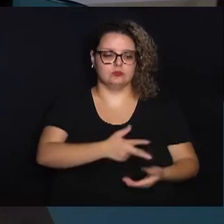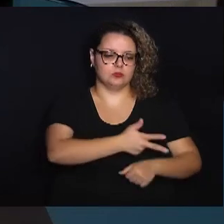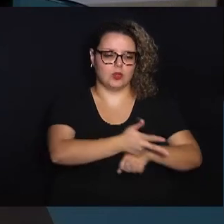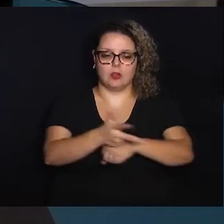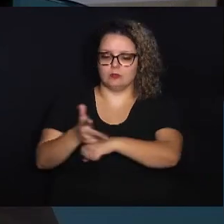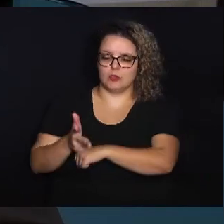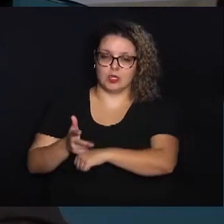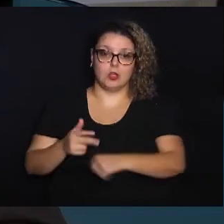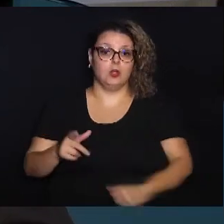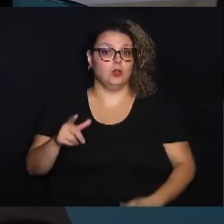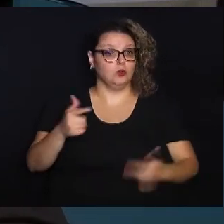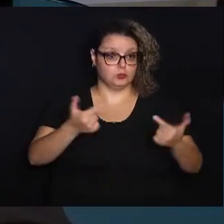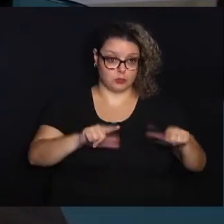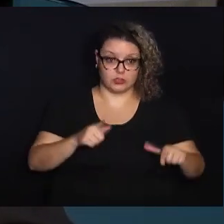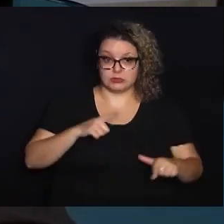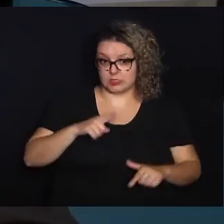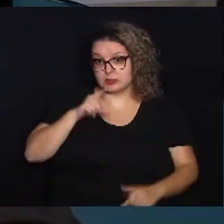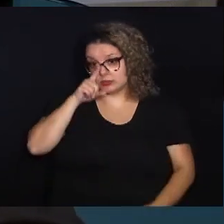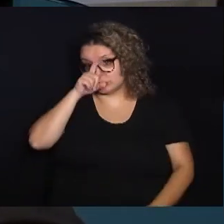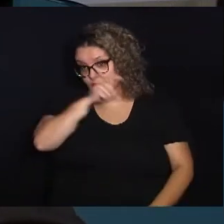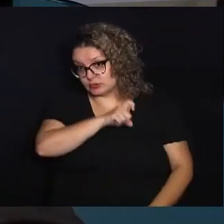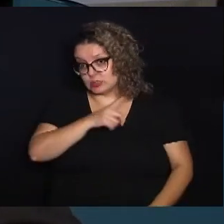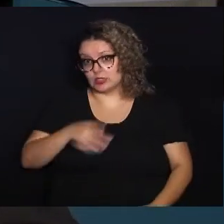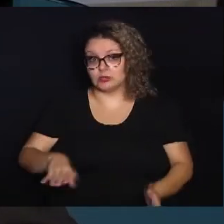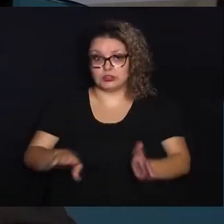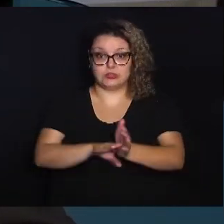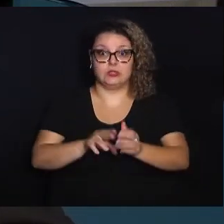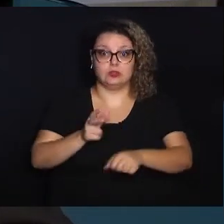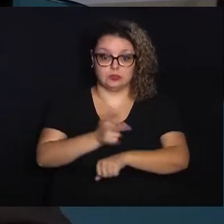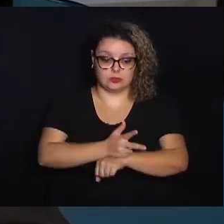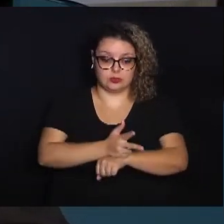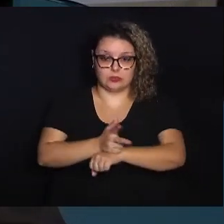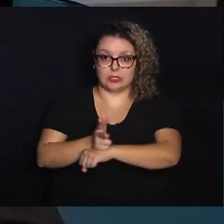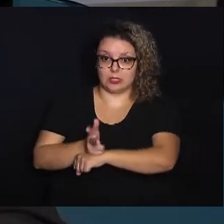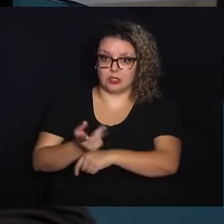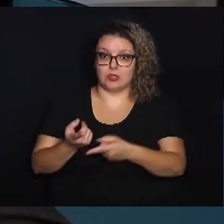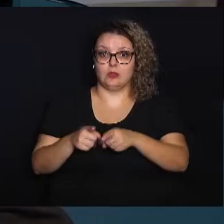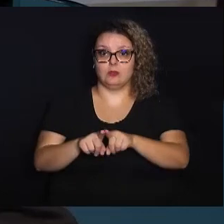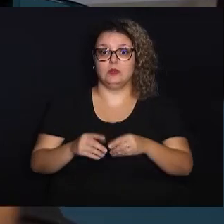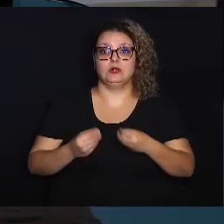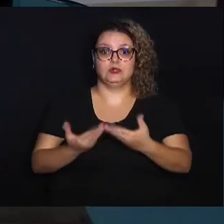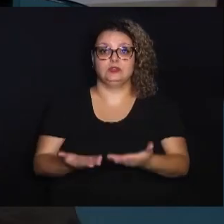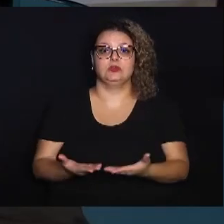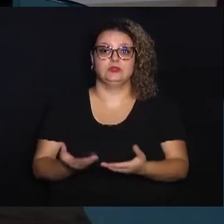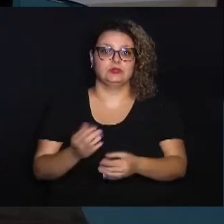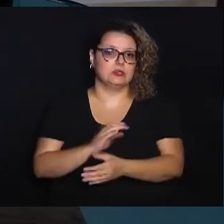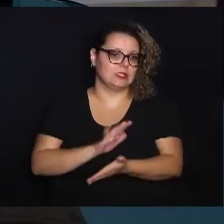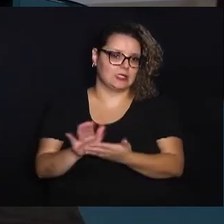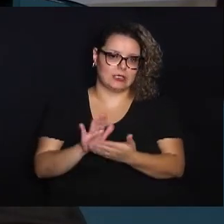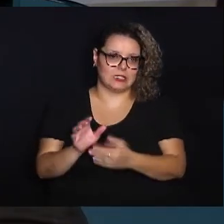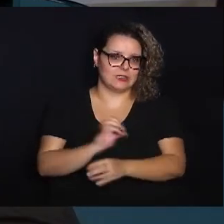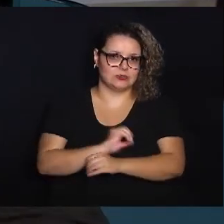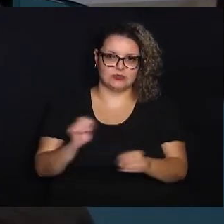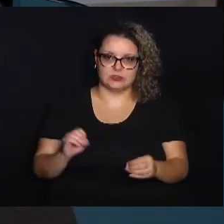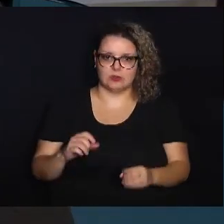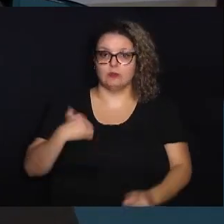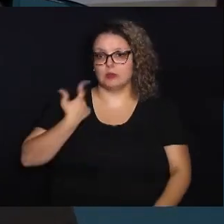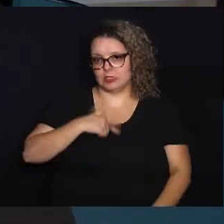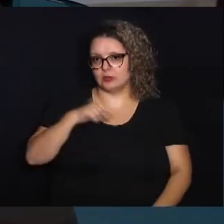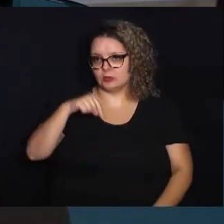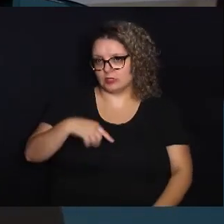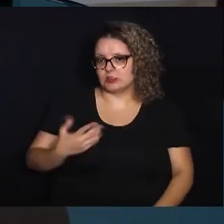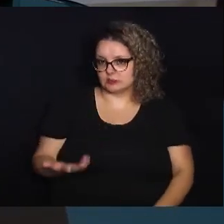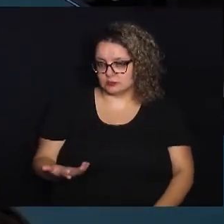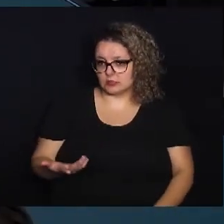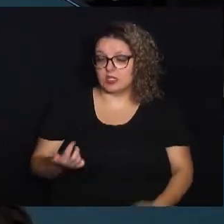na cidade então locais que a gente teria dificuldade de de chegar com a imagem o parceiro ele já traz a custo zero essa imagem